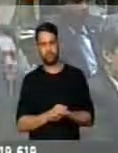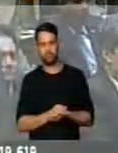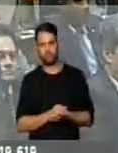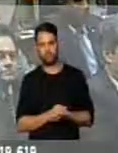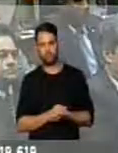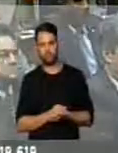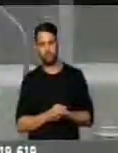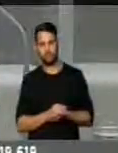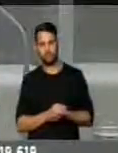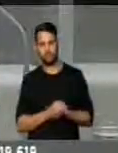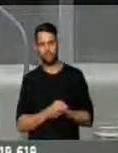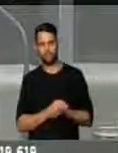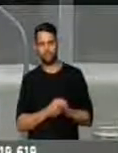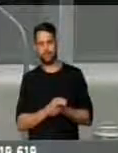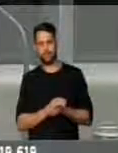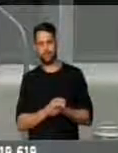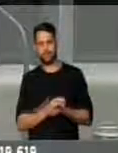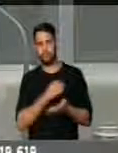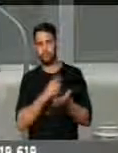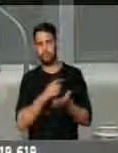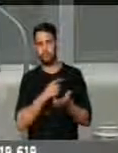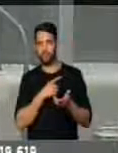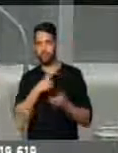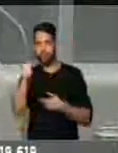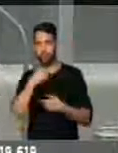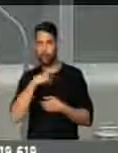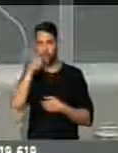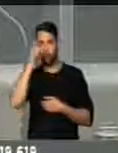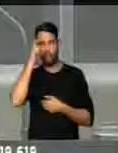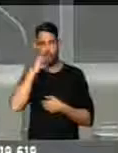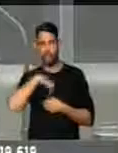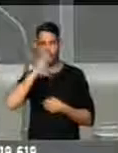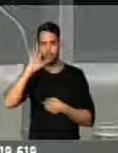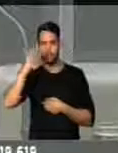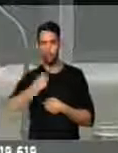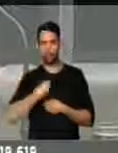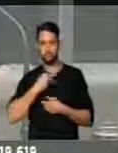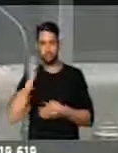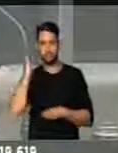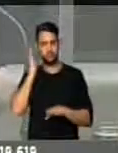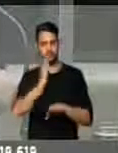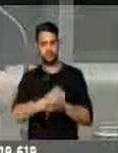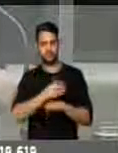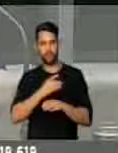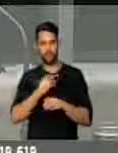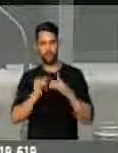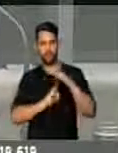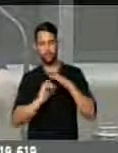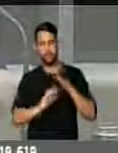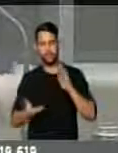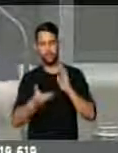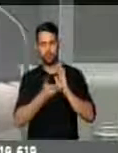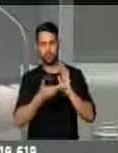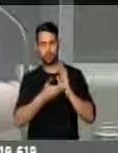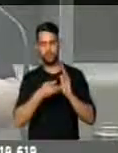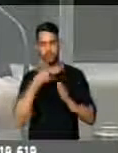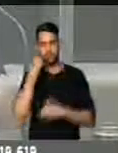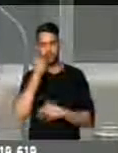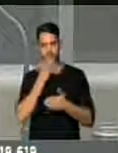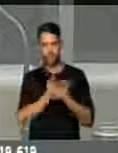Fora a Cunha, estaremos decidindo o futuro imediato da instituição Câmara dos